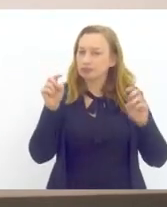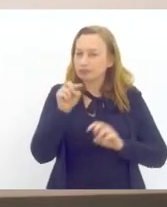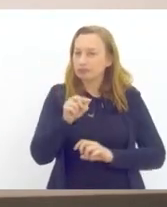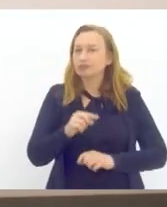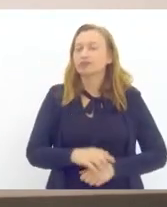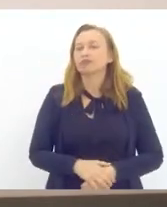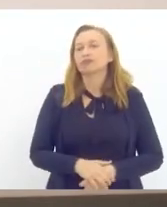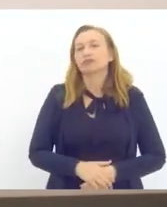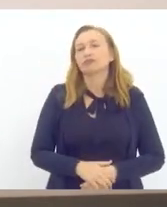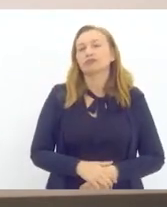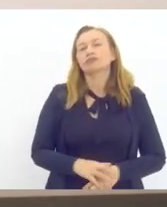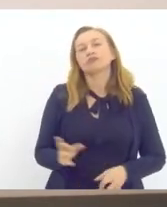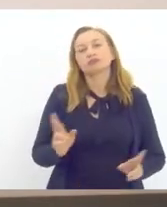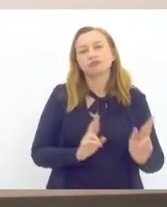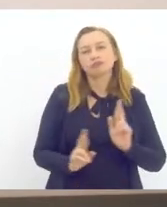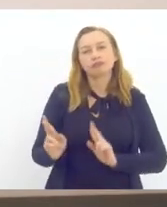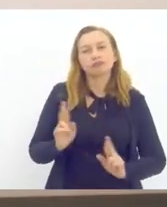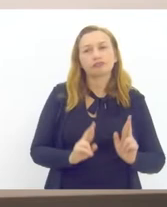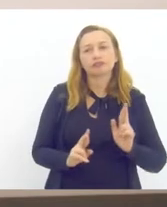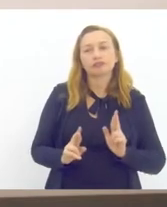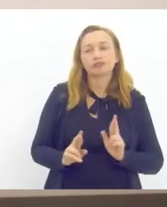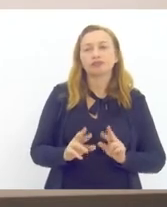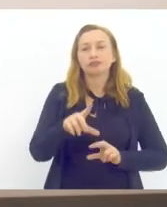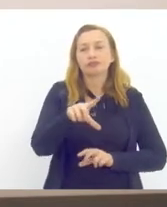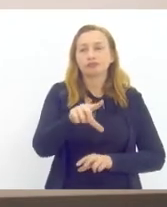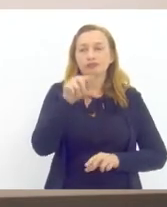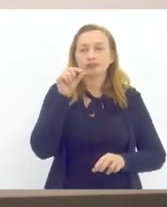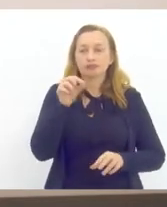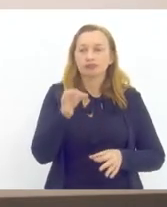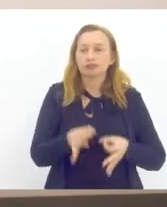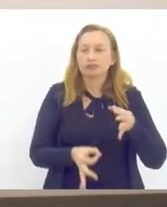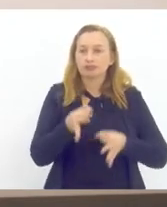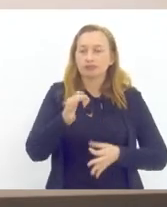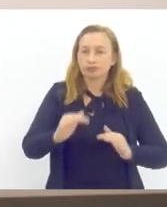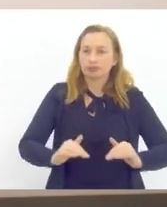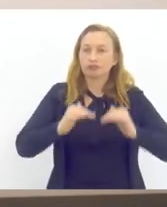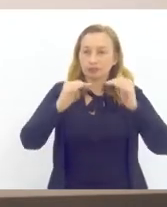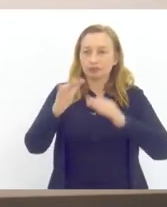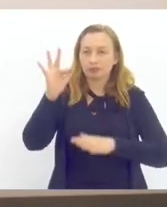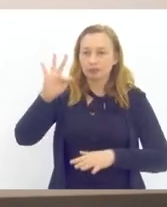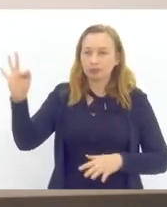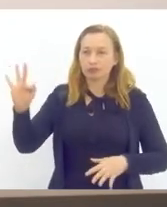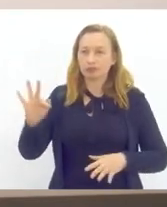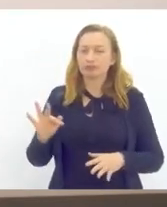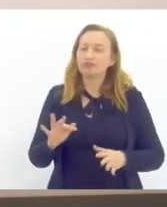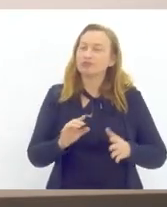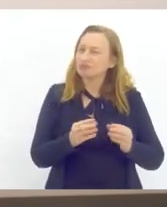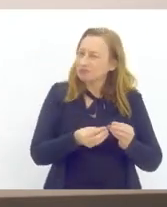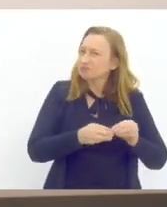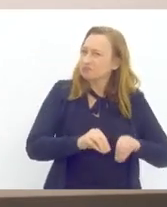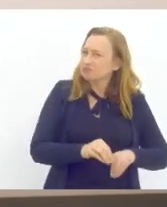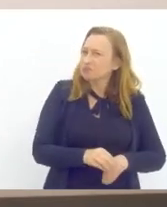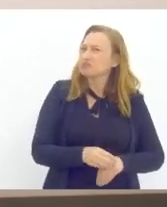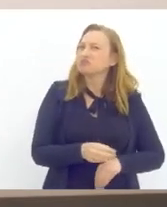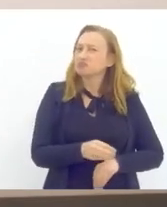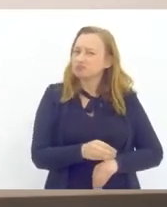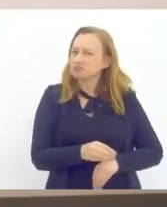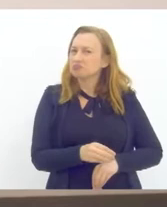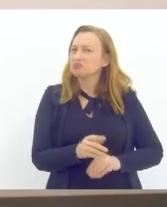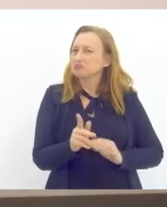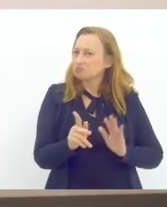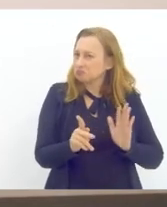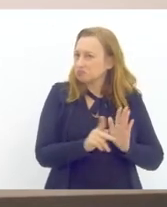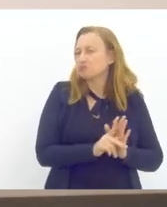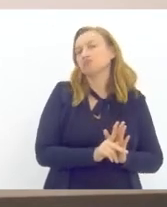esse aspecto relacionado à decisão do Supremo, polui um pouco esse projeto. Polui um pouco esse